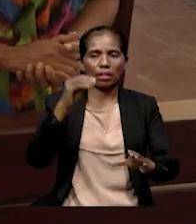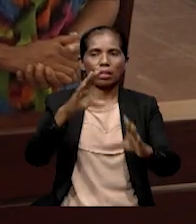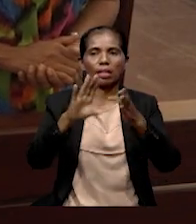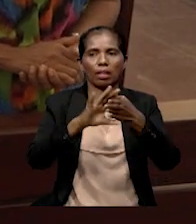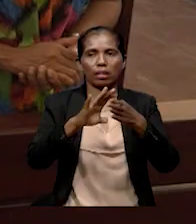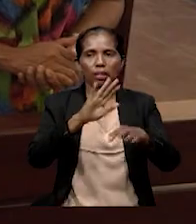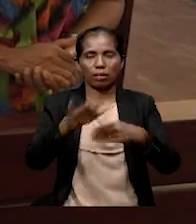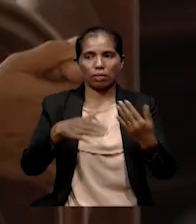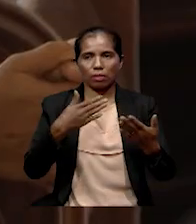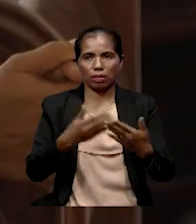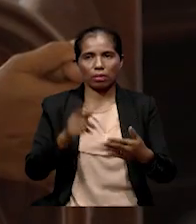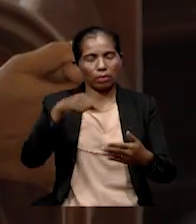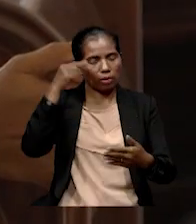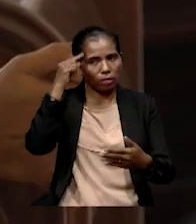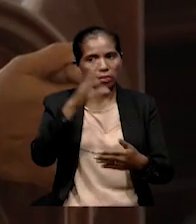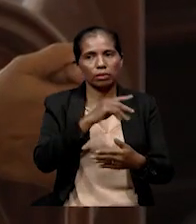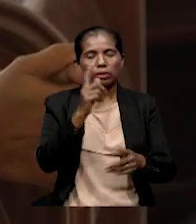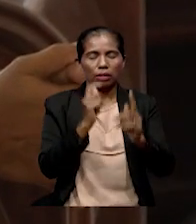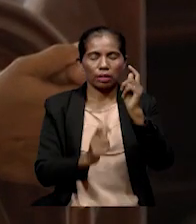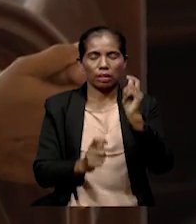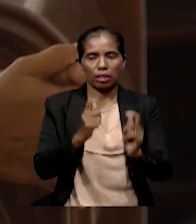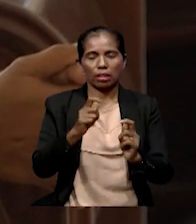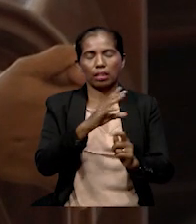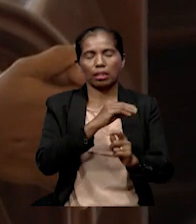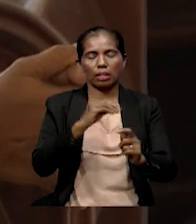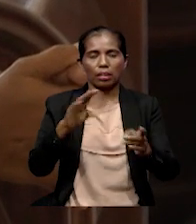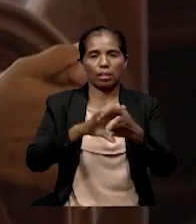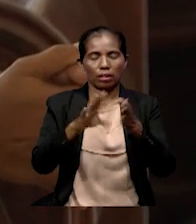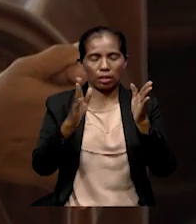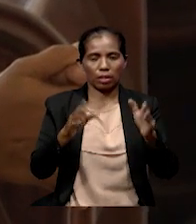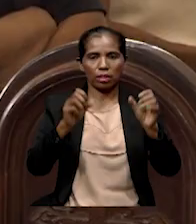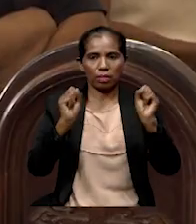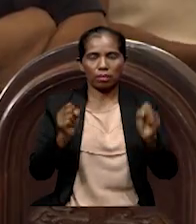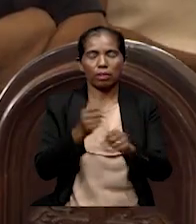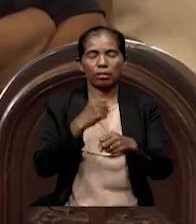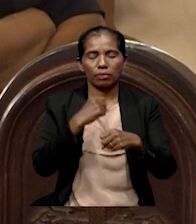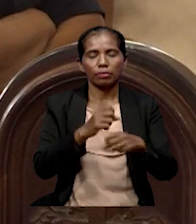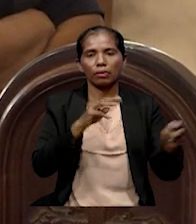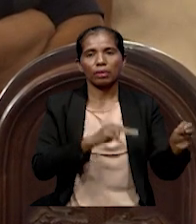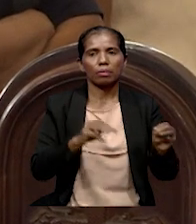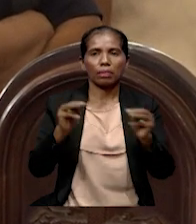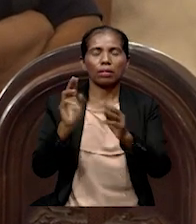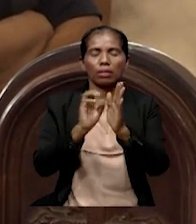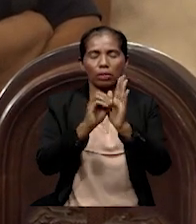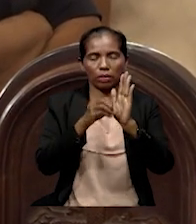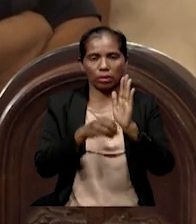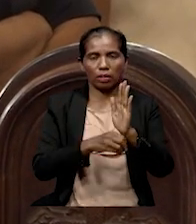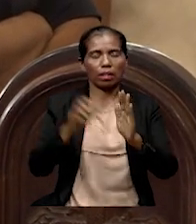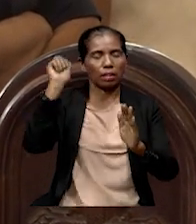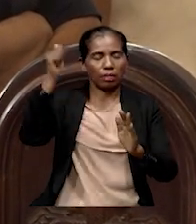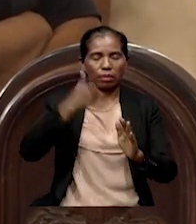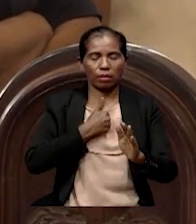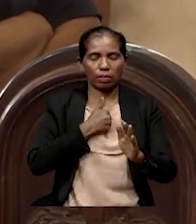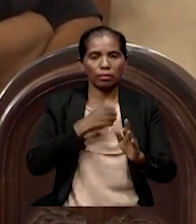entidade competente, governo, tribunal, no órgão eleitoral Sira, atu bela halo alteração ba horário campanha candidato número